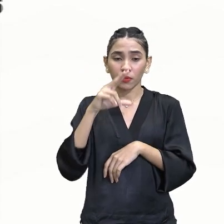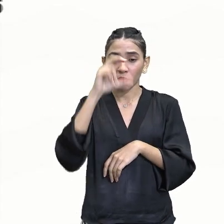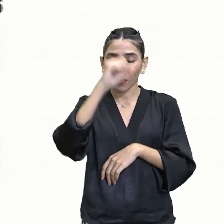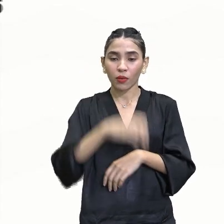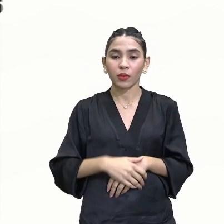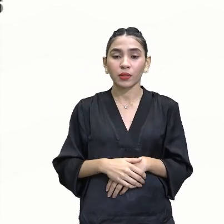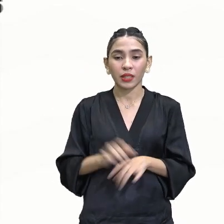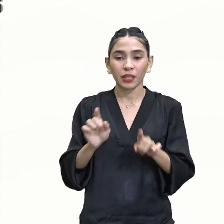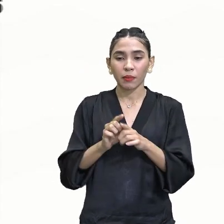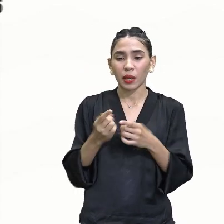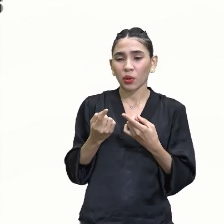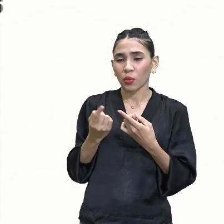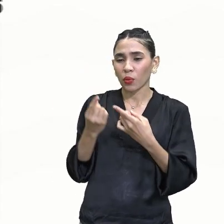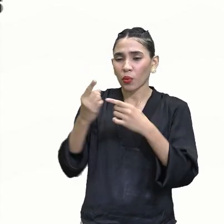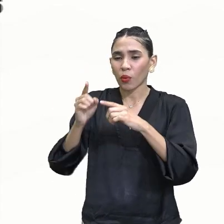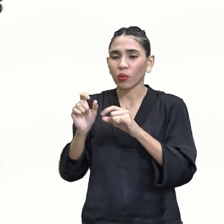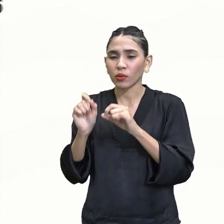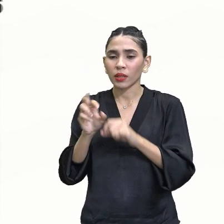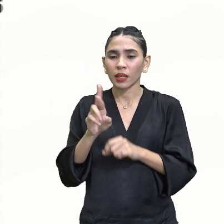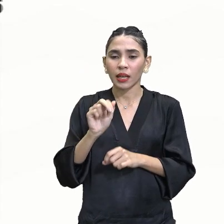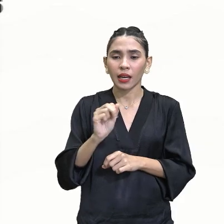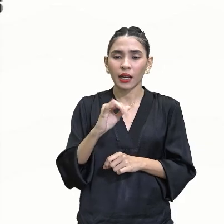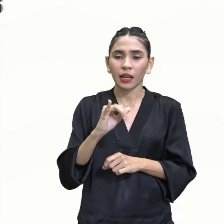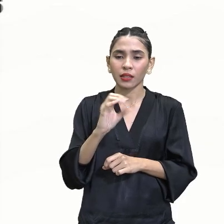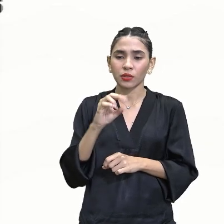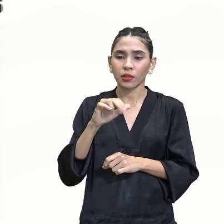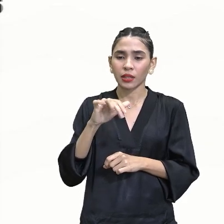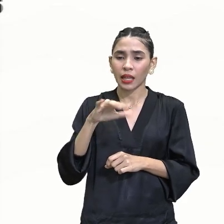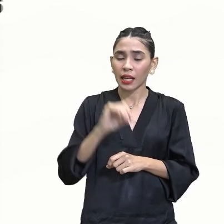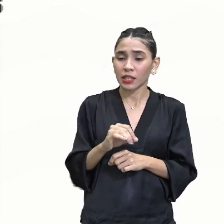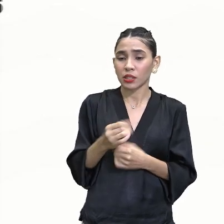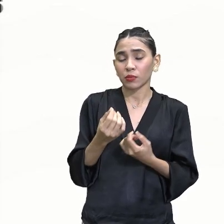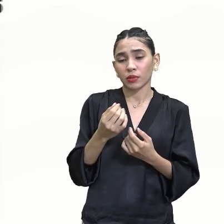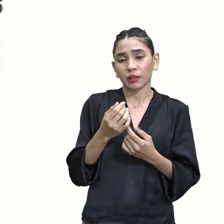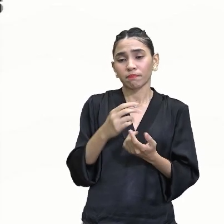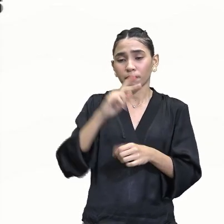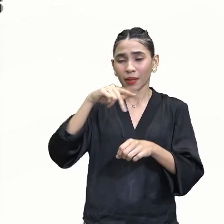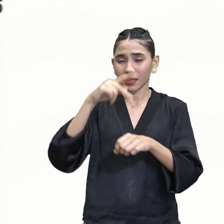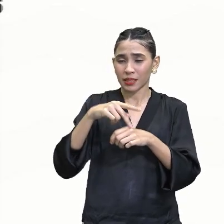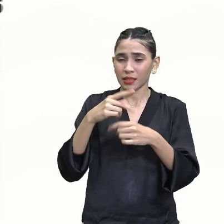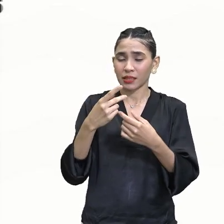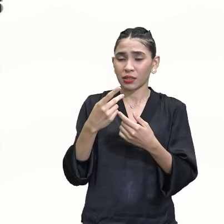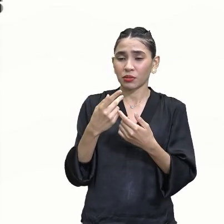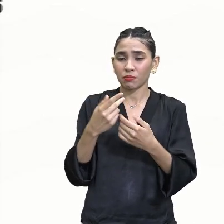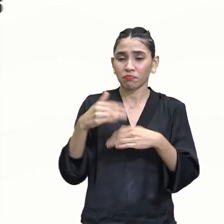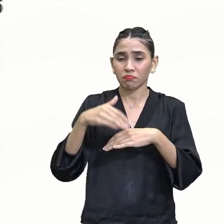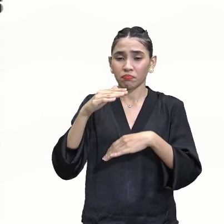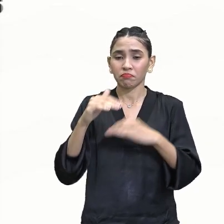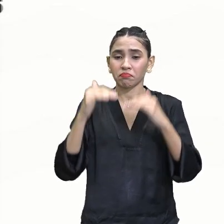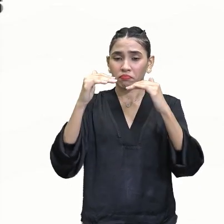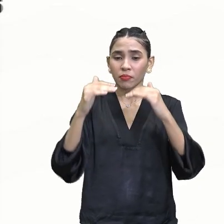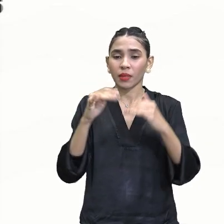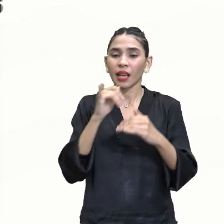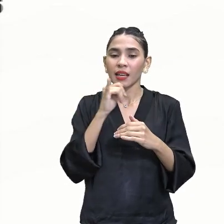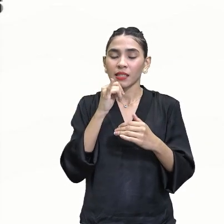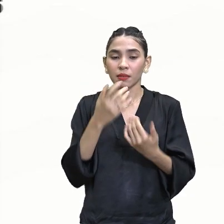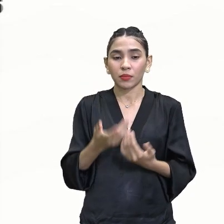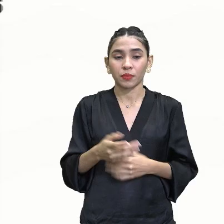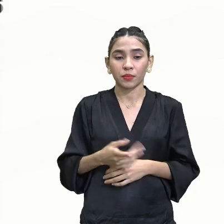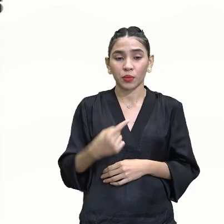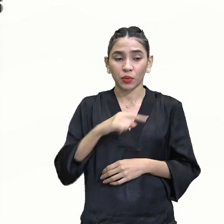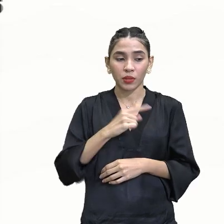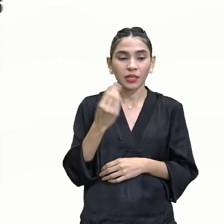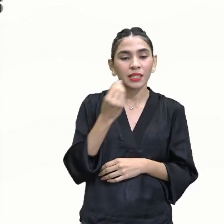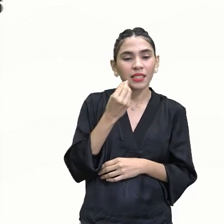a questão do racionalismo dos países desenvolvidos. Está aparecendo europeu aí, né? Mas, na verdade, essa busca assim, de a gente